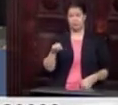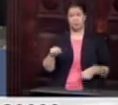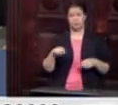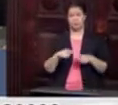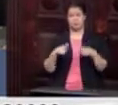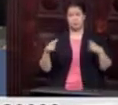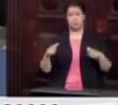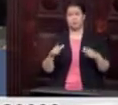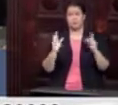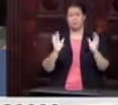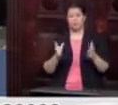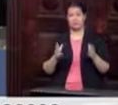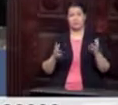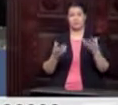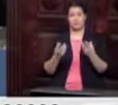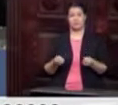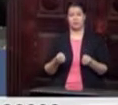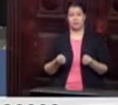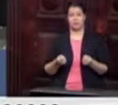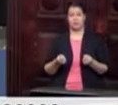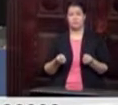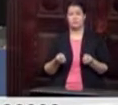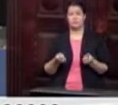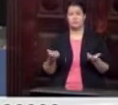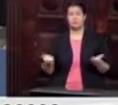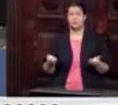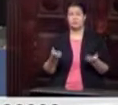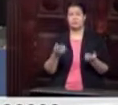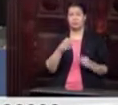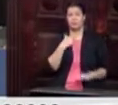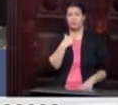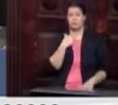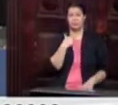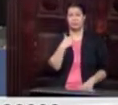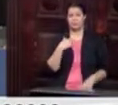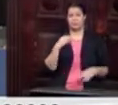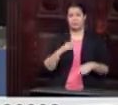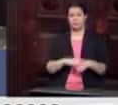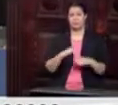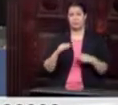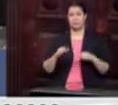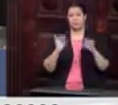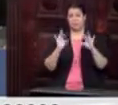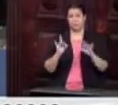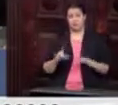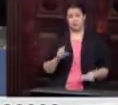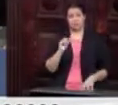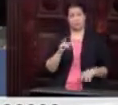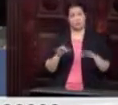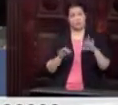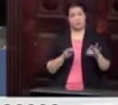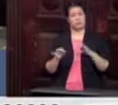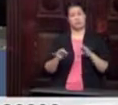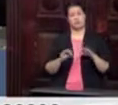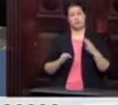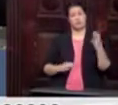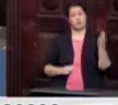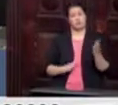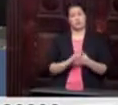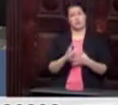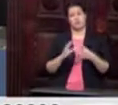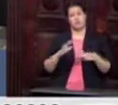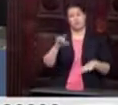projeto, em premissas que não poderão mais ser cumpridas se esse projeto for aprovado